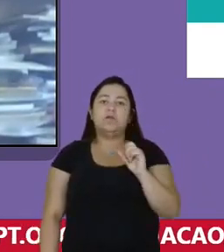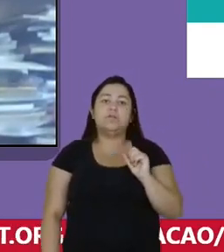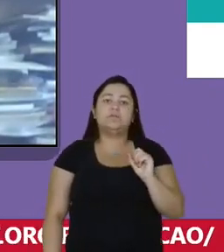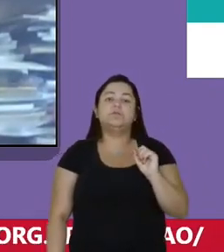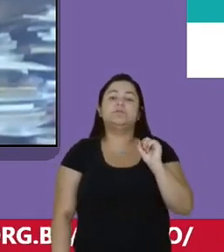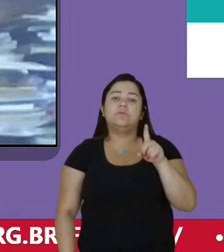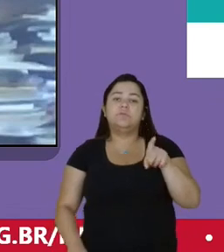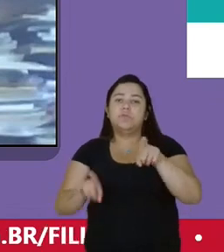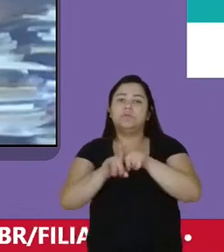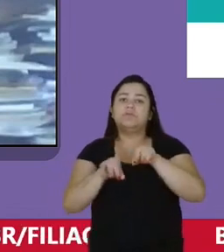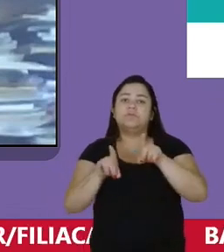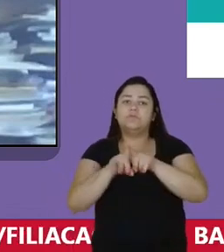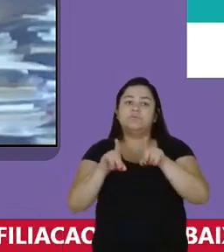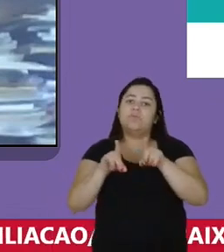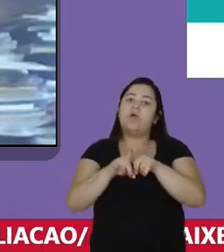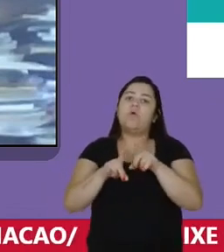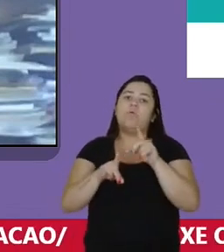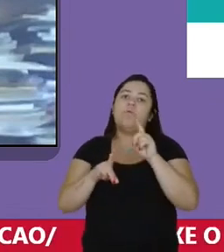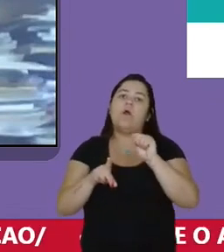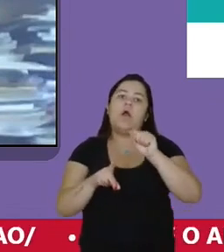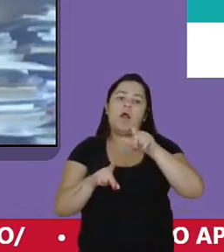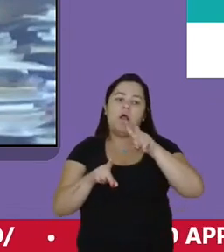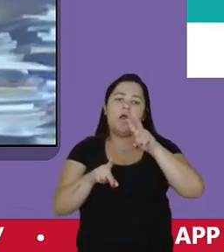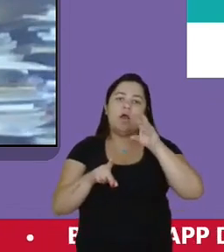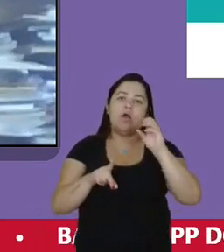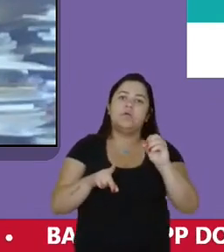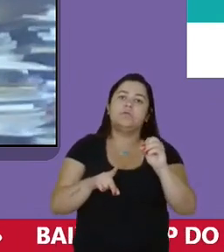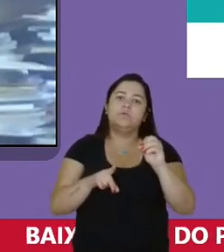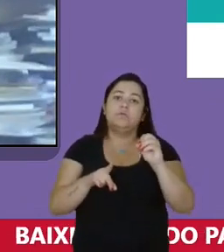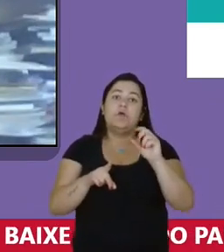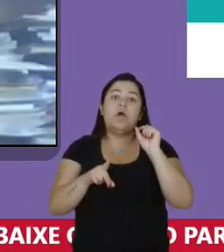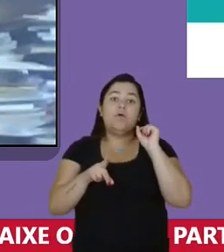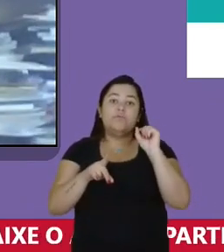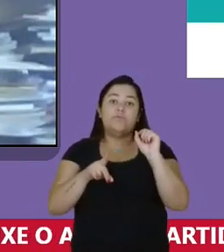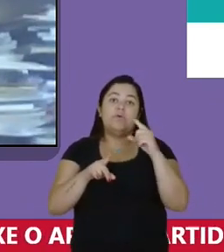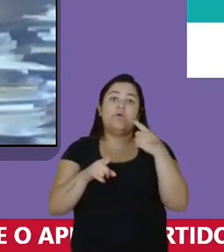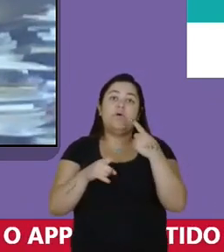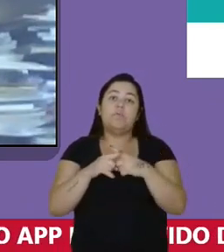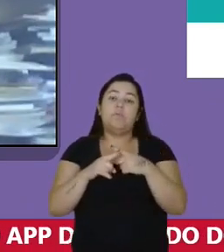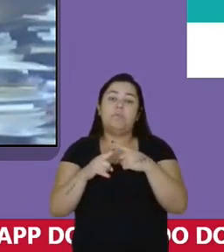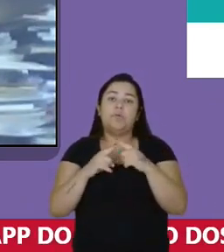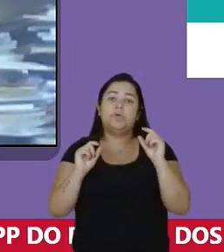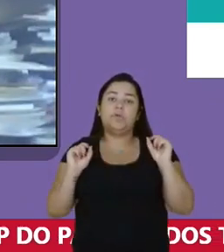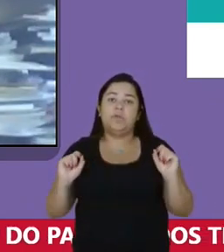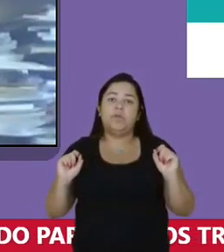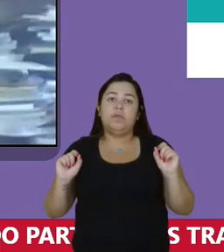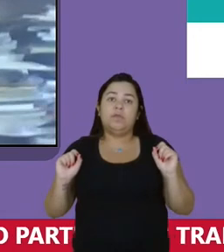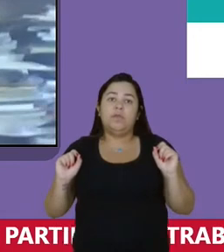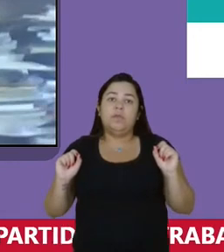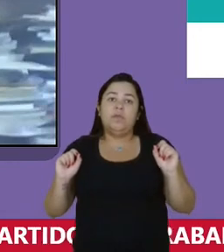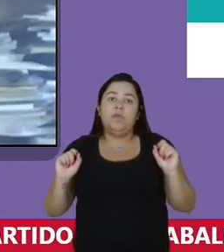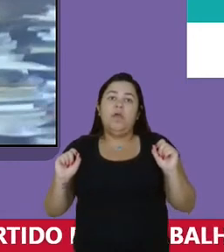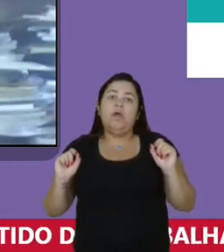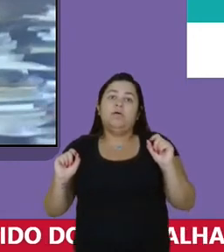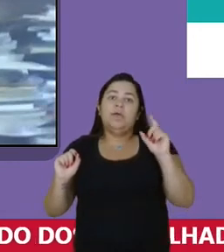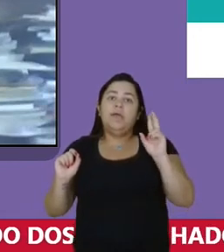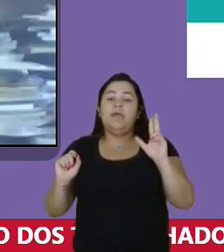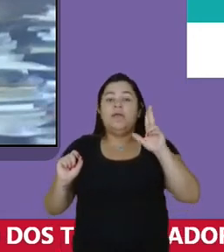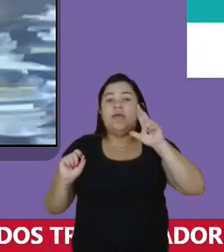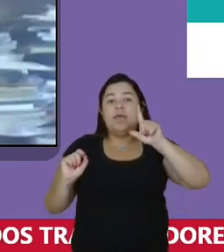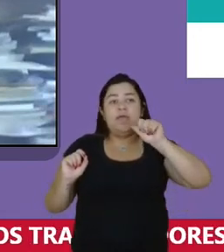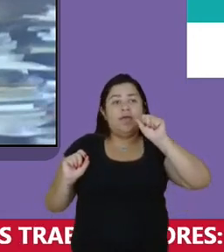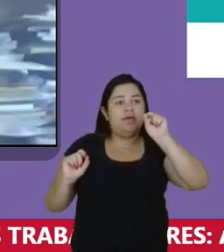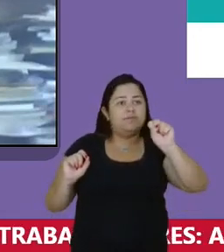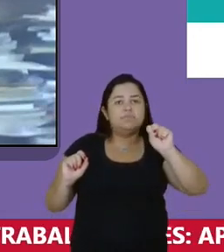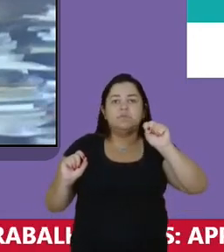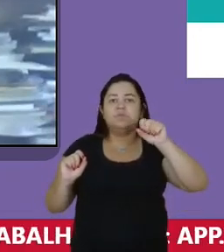são atingidas por quê? Por que elas são mais atingidas? Elas são as mais atingidas porque elas